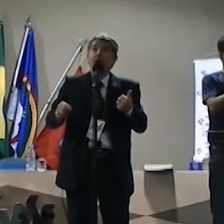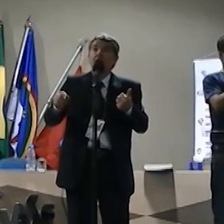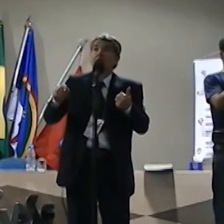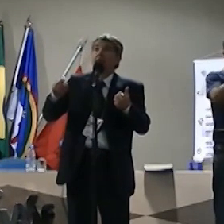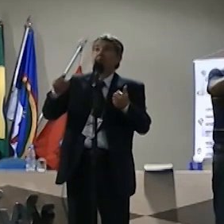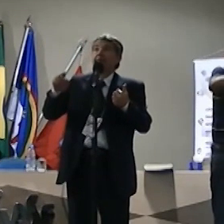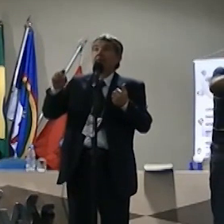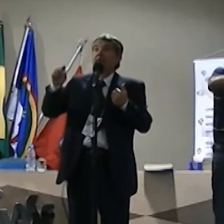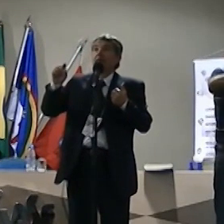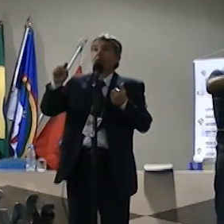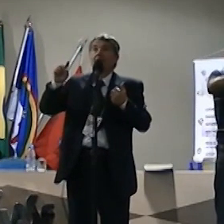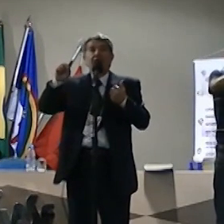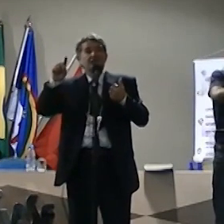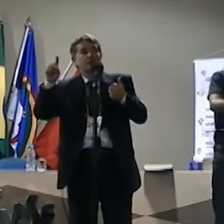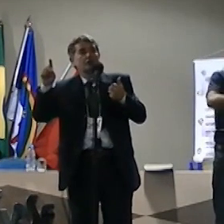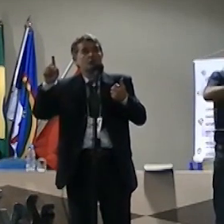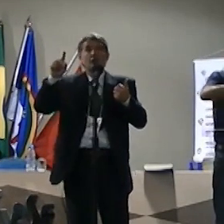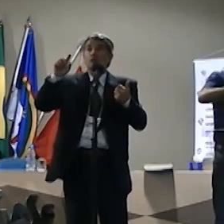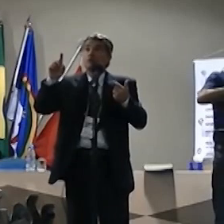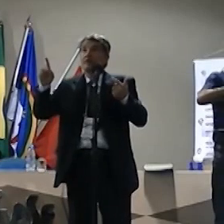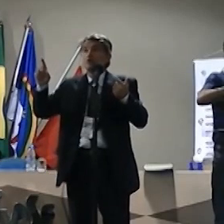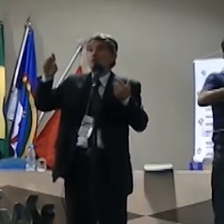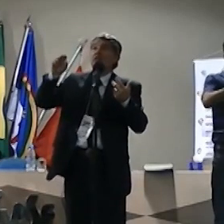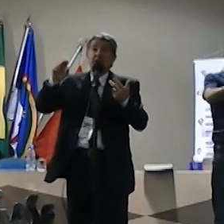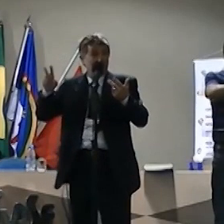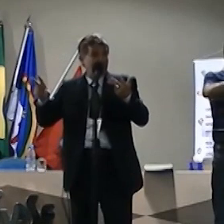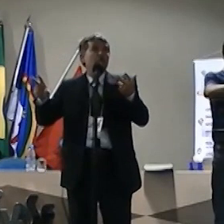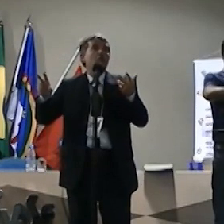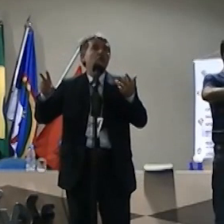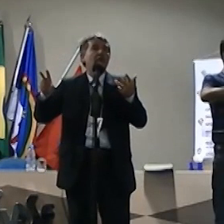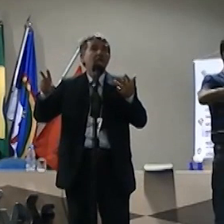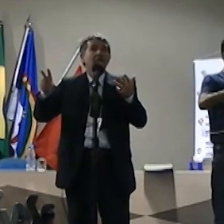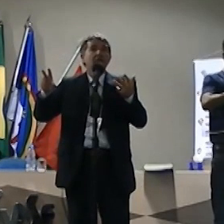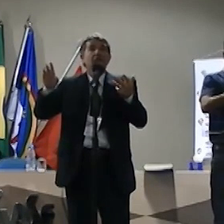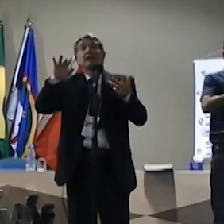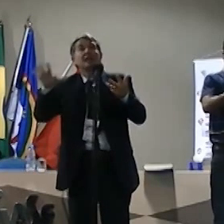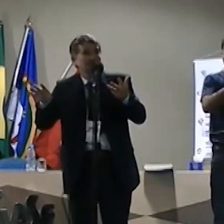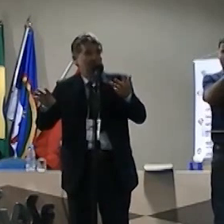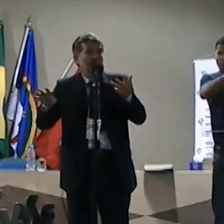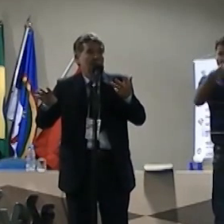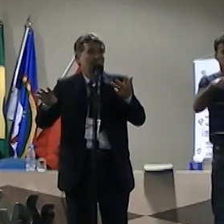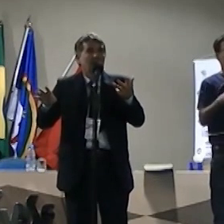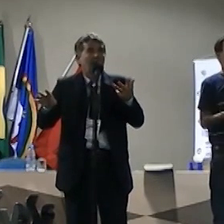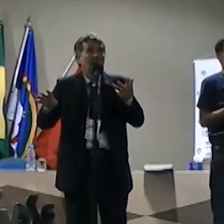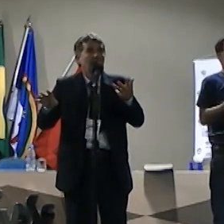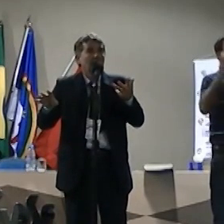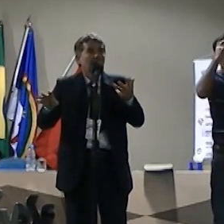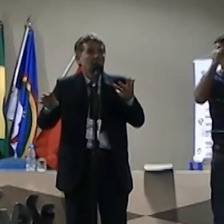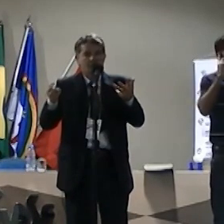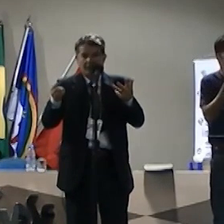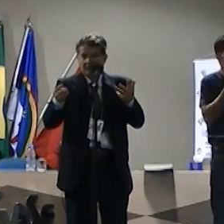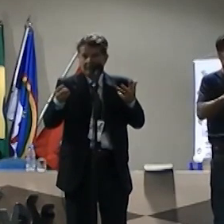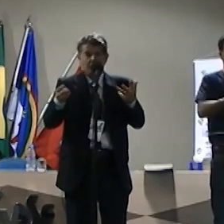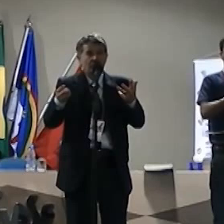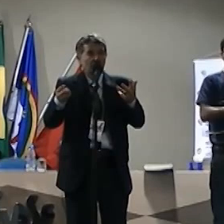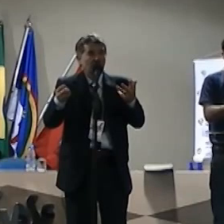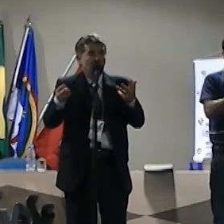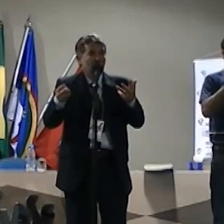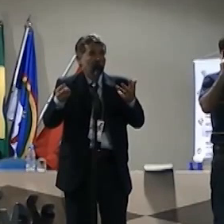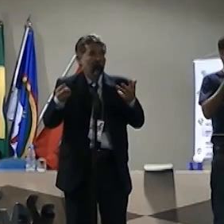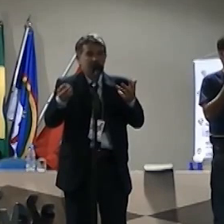capacitação. A vida do surdo, a cultura surda, a identidade surda e Libras. Tá,